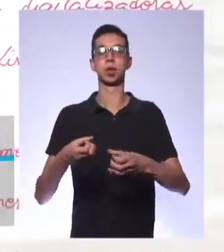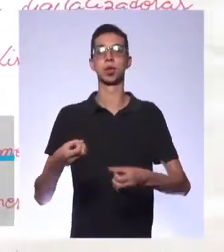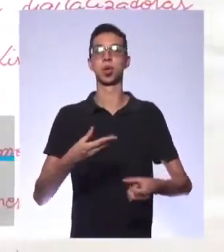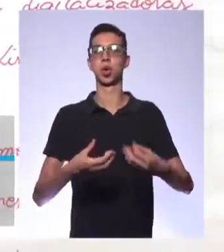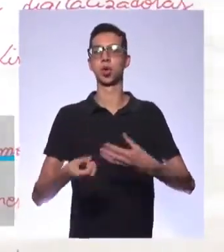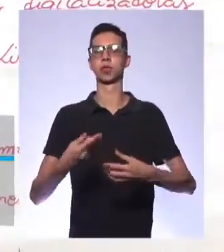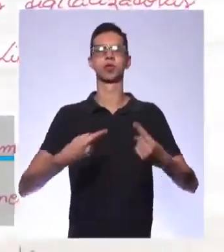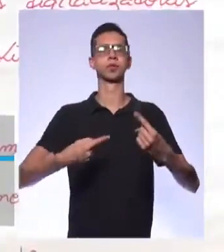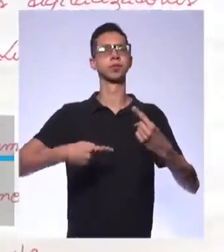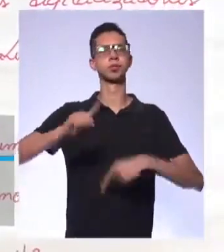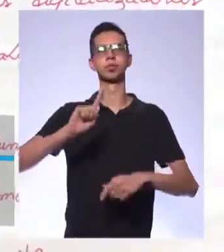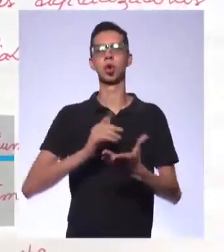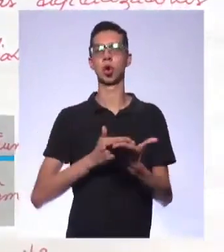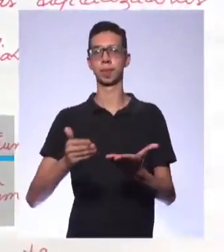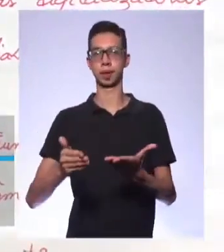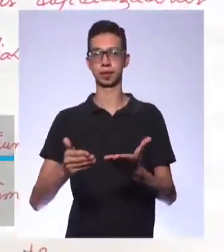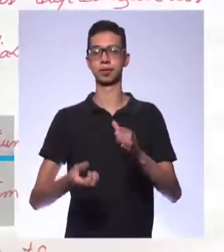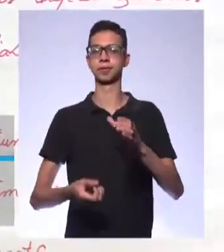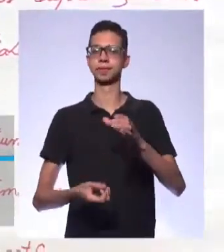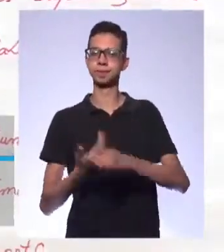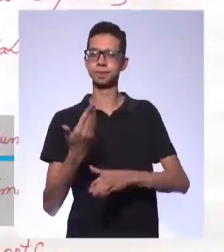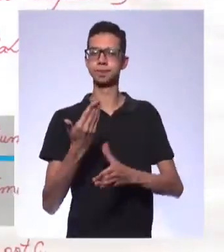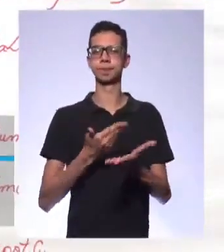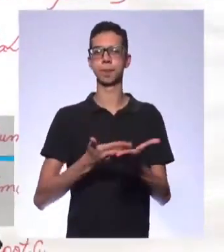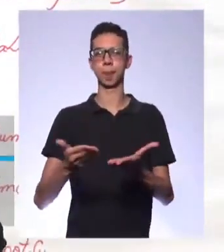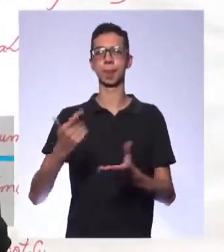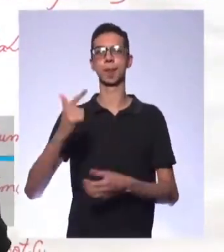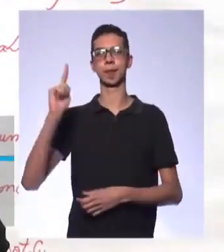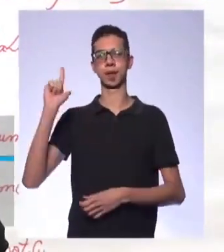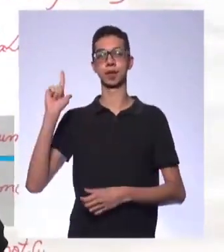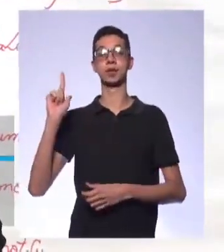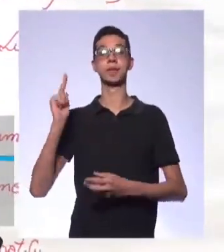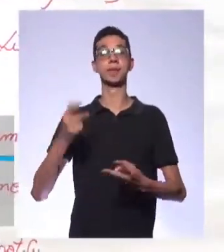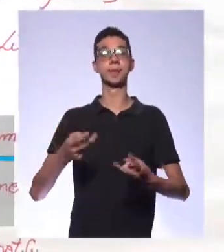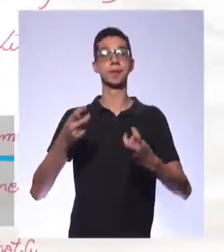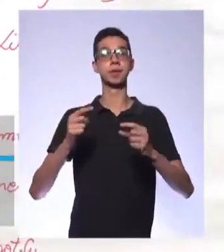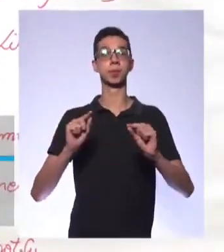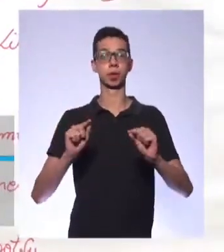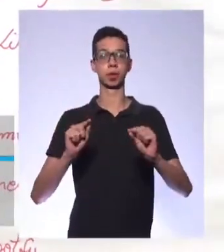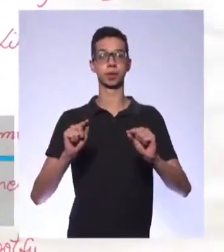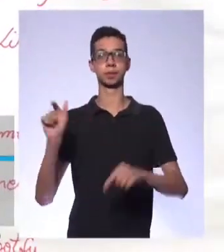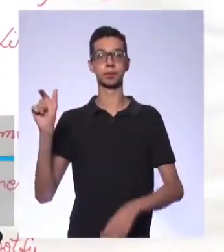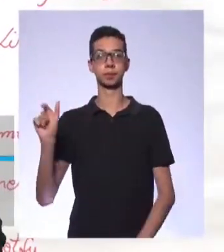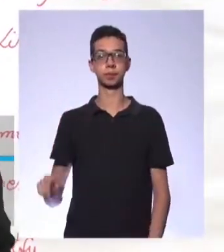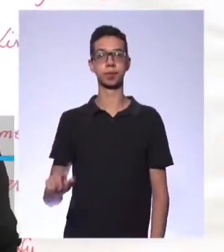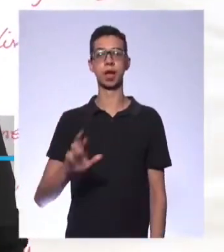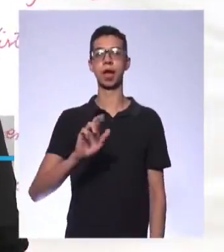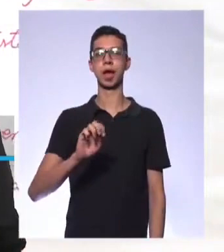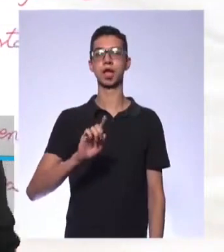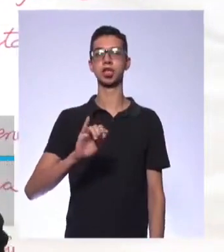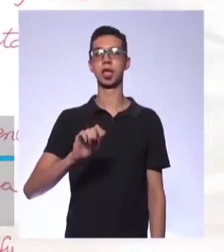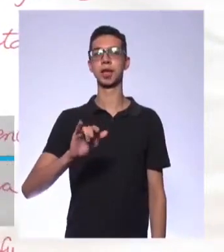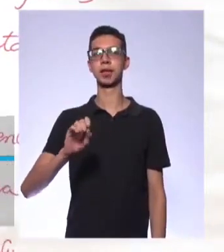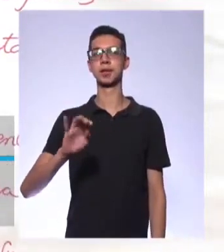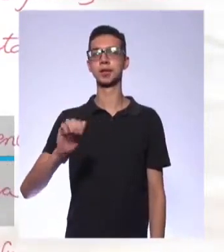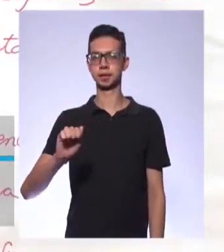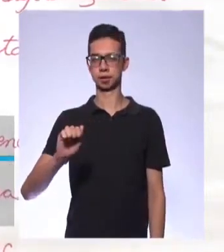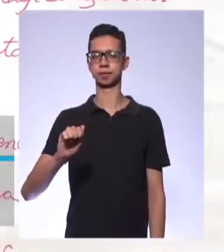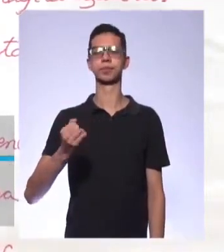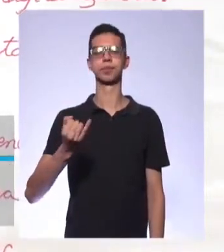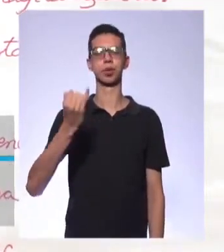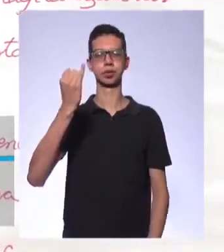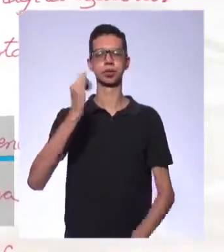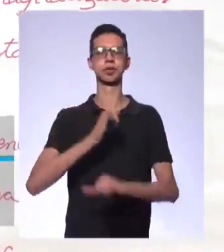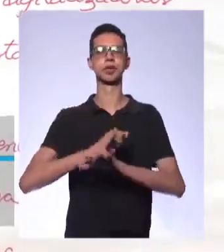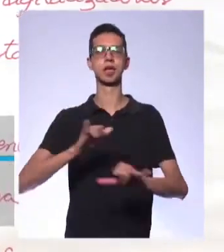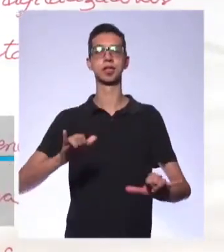despontando, estavam começando a surgir, né? Então, a gente vê que o radialista é muito importante, sim, na divulgação do trabalho dos